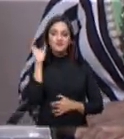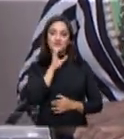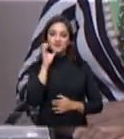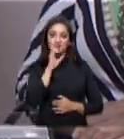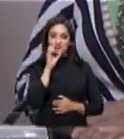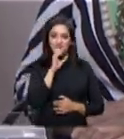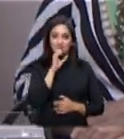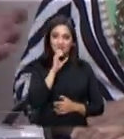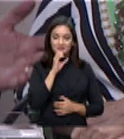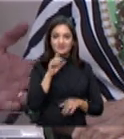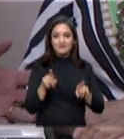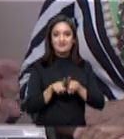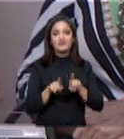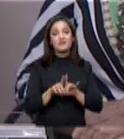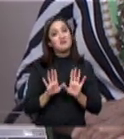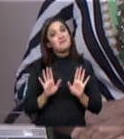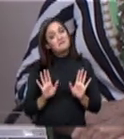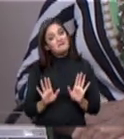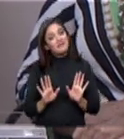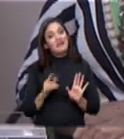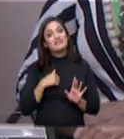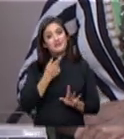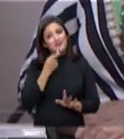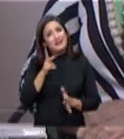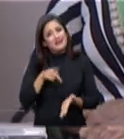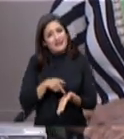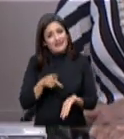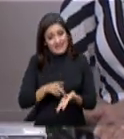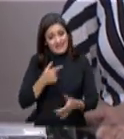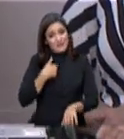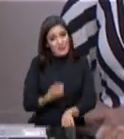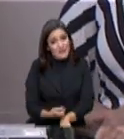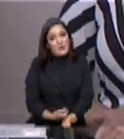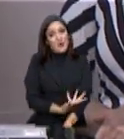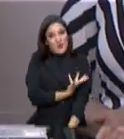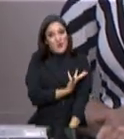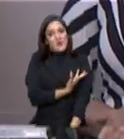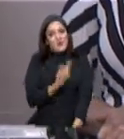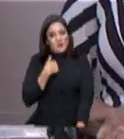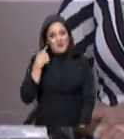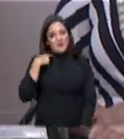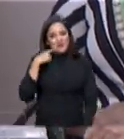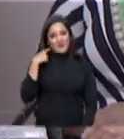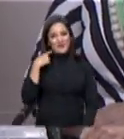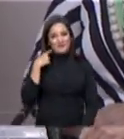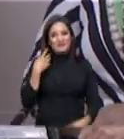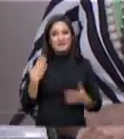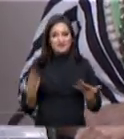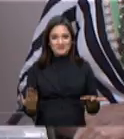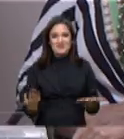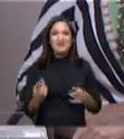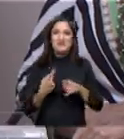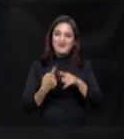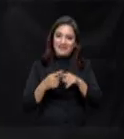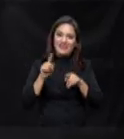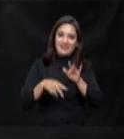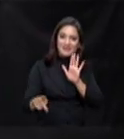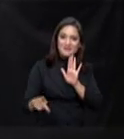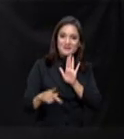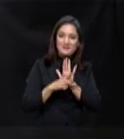também, mas lhe confesso que o advogado aqui tem que estar mais emocionado. Faz parte da